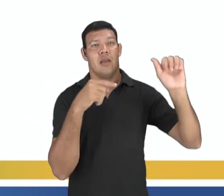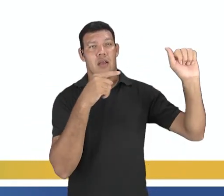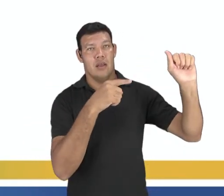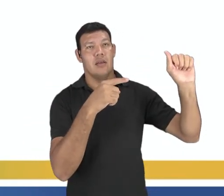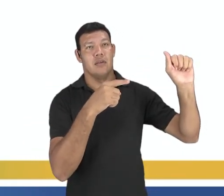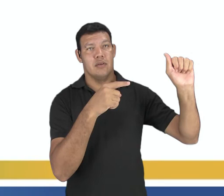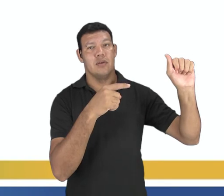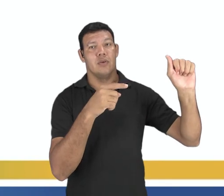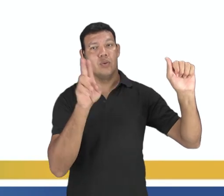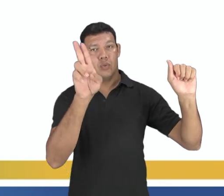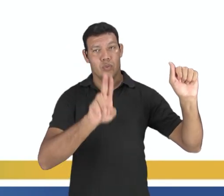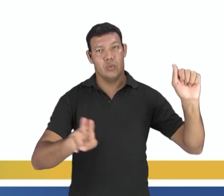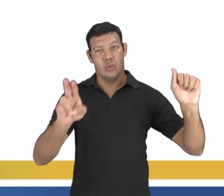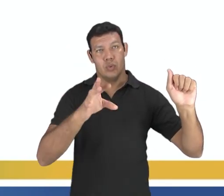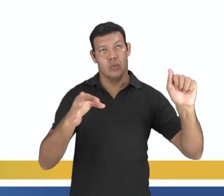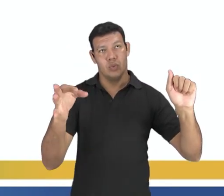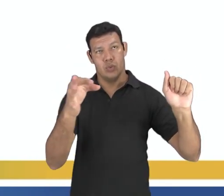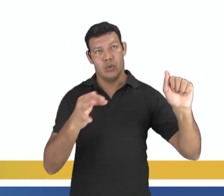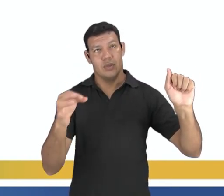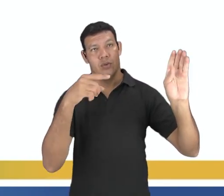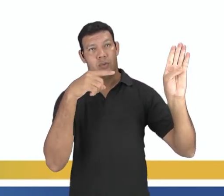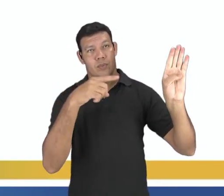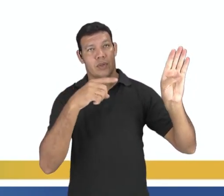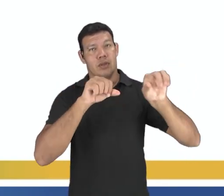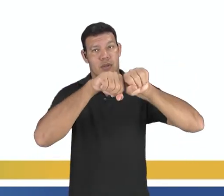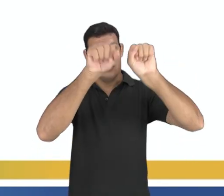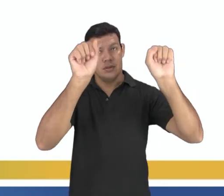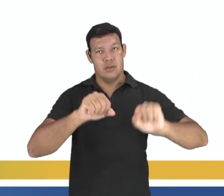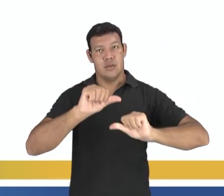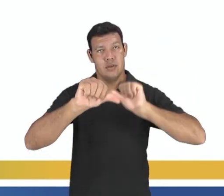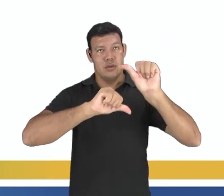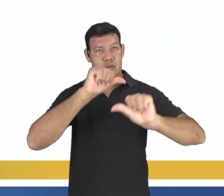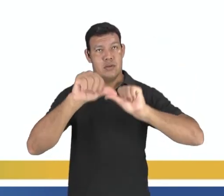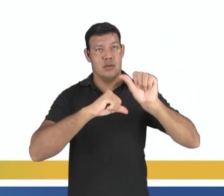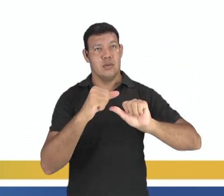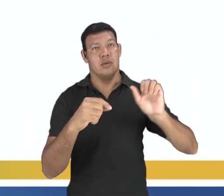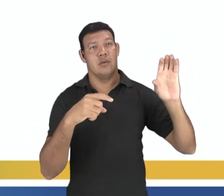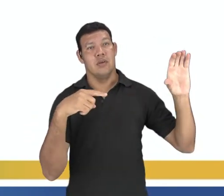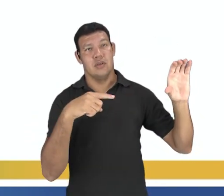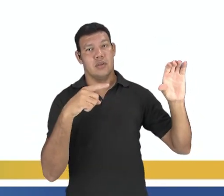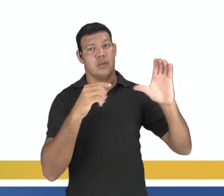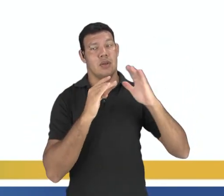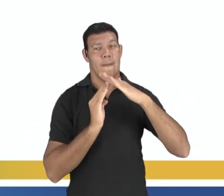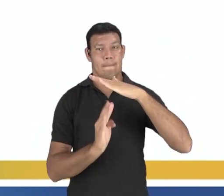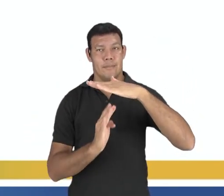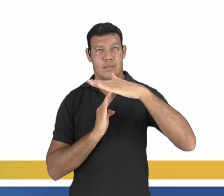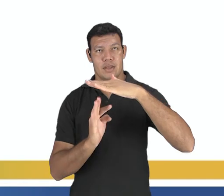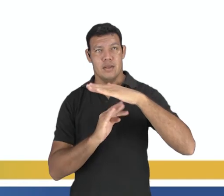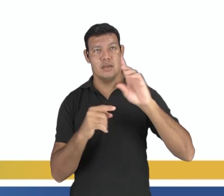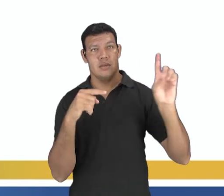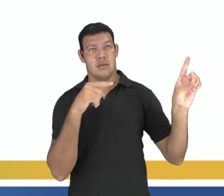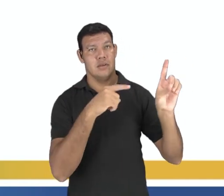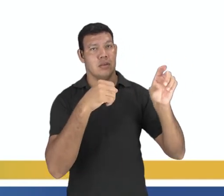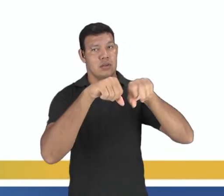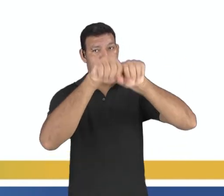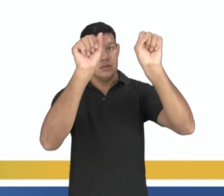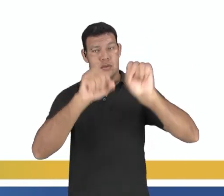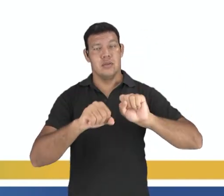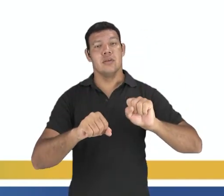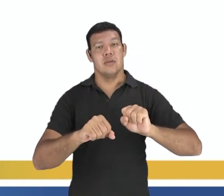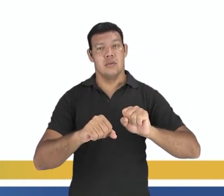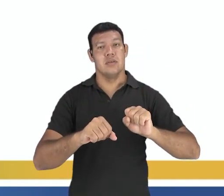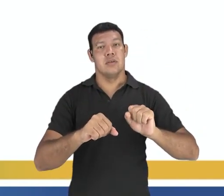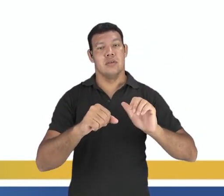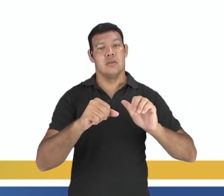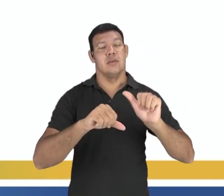sistema de trocas, C, migração ou D, sistema de transferência. Então a alternativa correta é